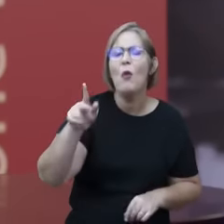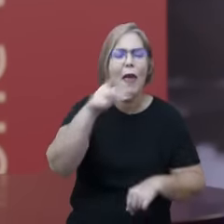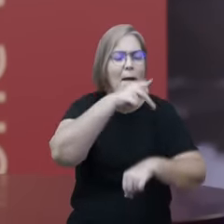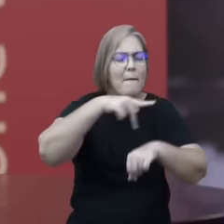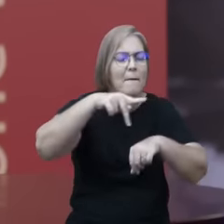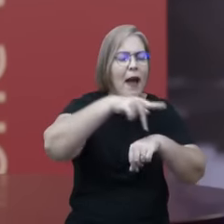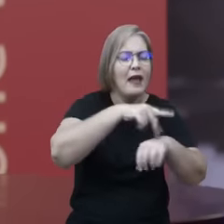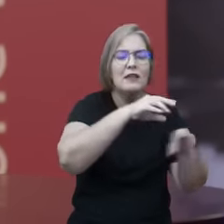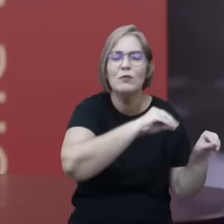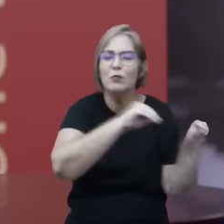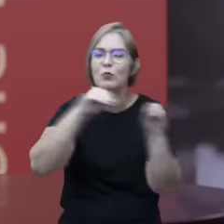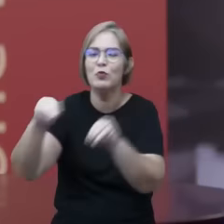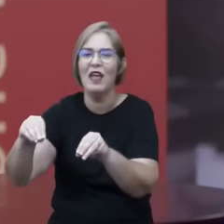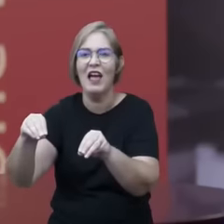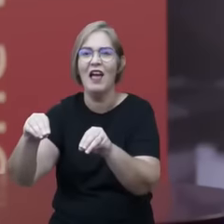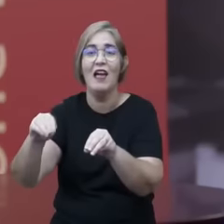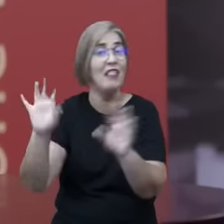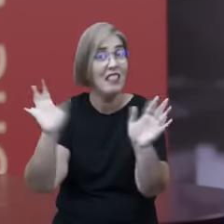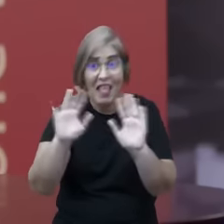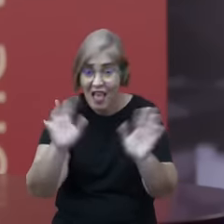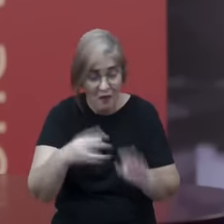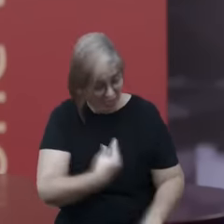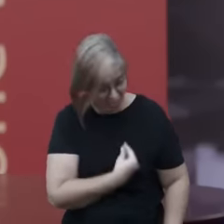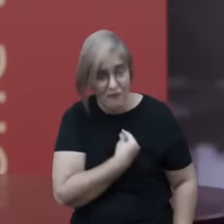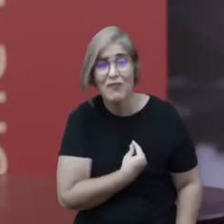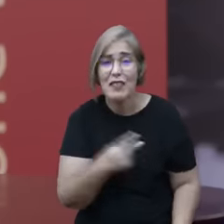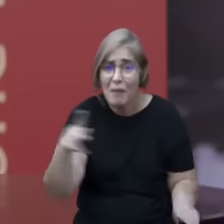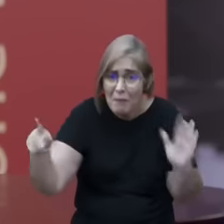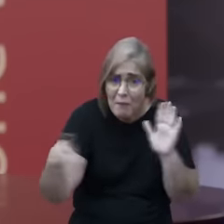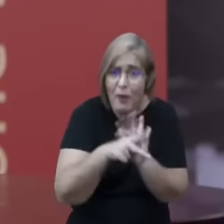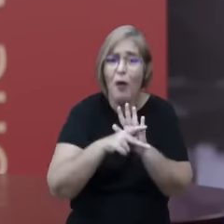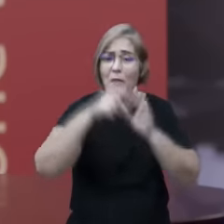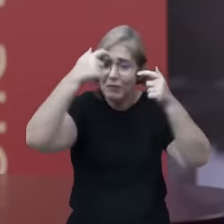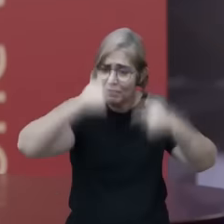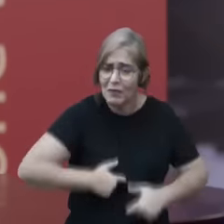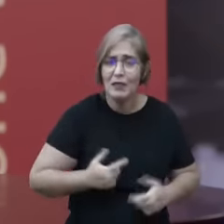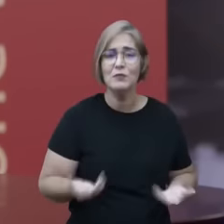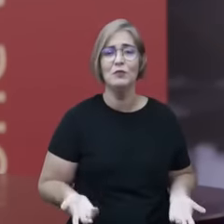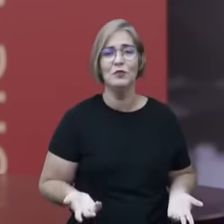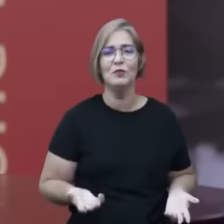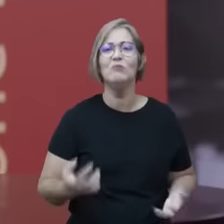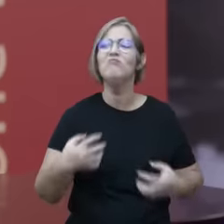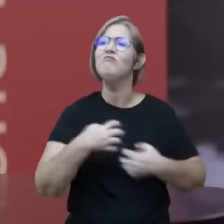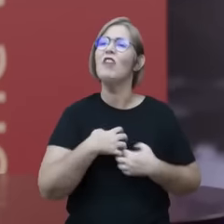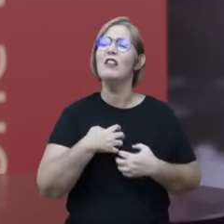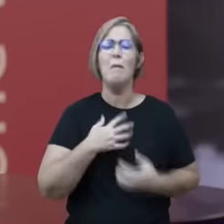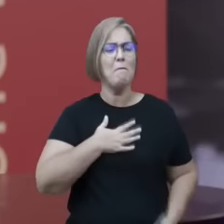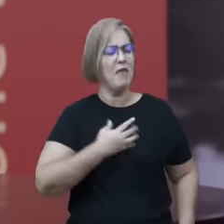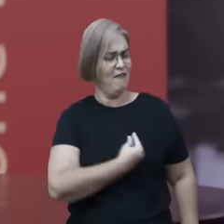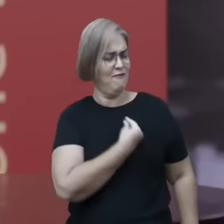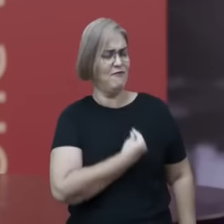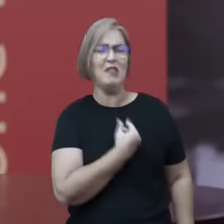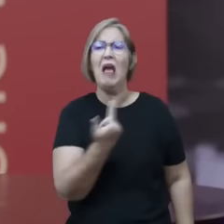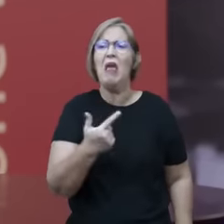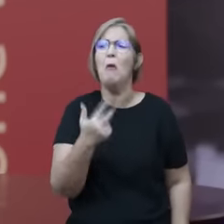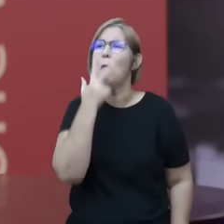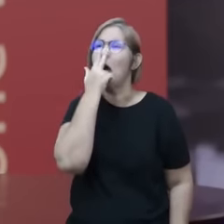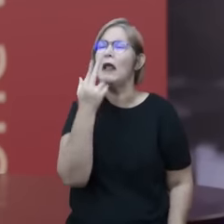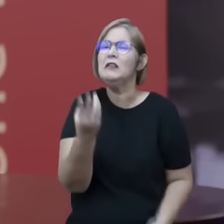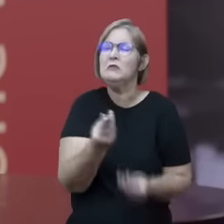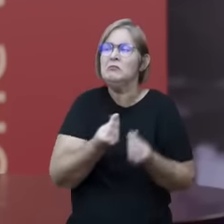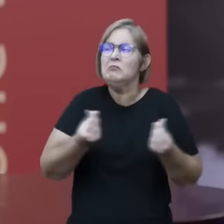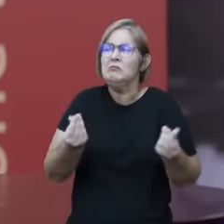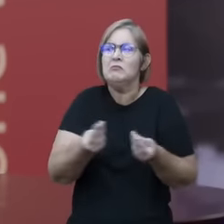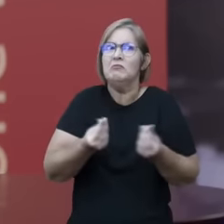existência. Nós aqui, todos nós somos estrangeiros. Estrangeiros neste mundo. Esse é um